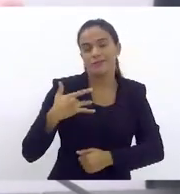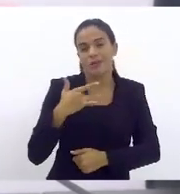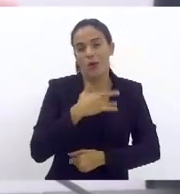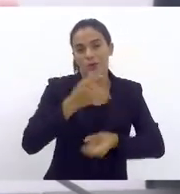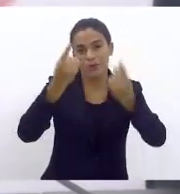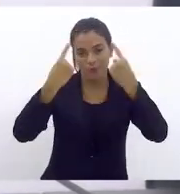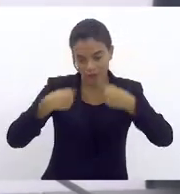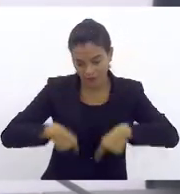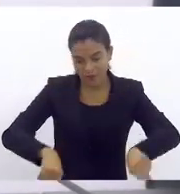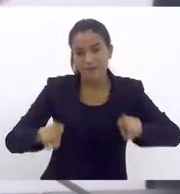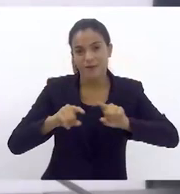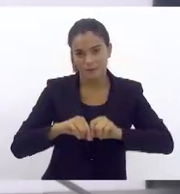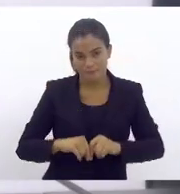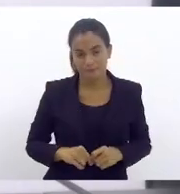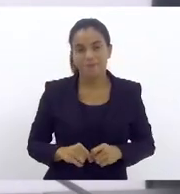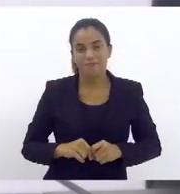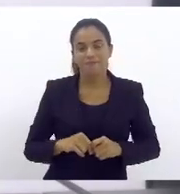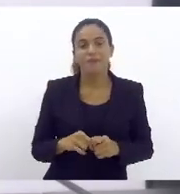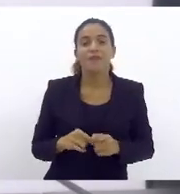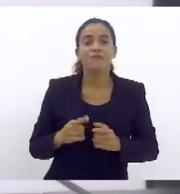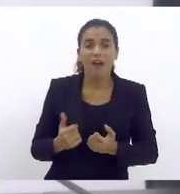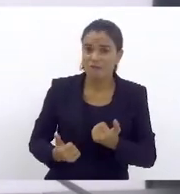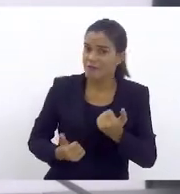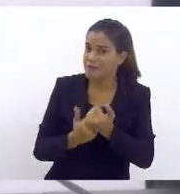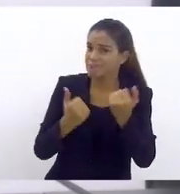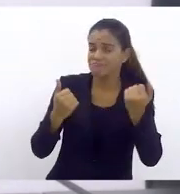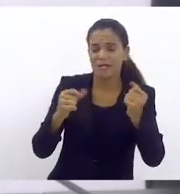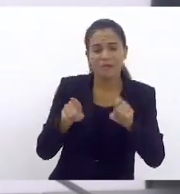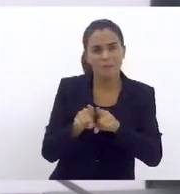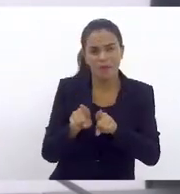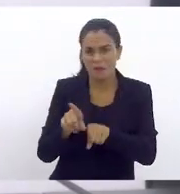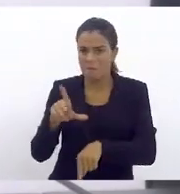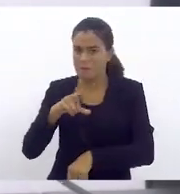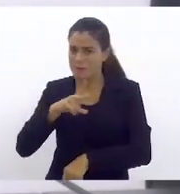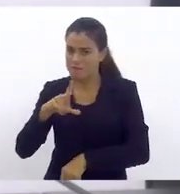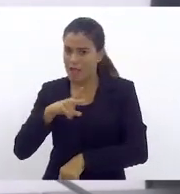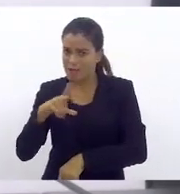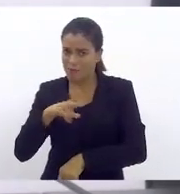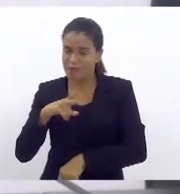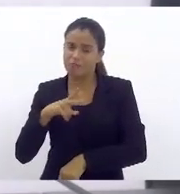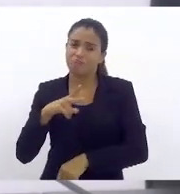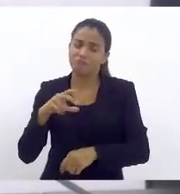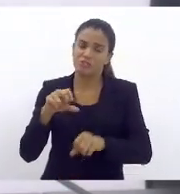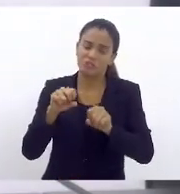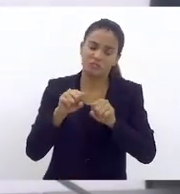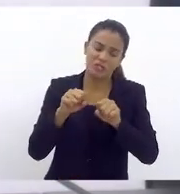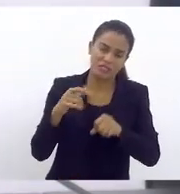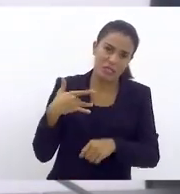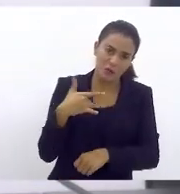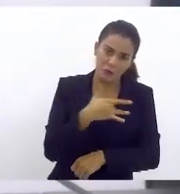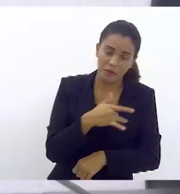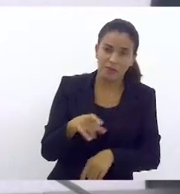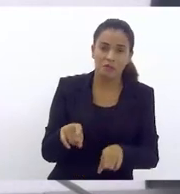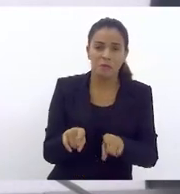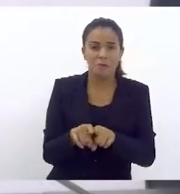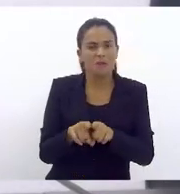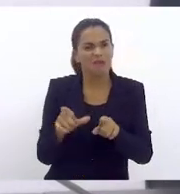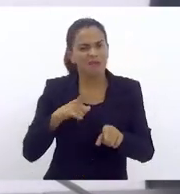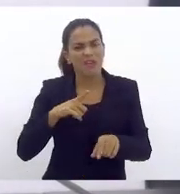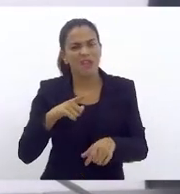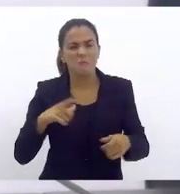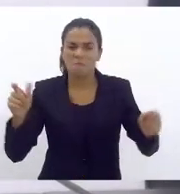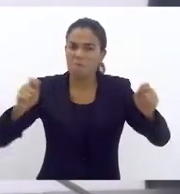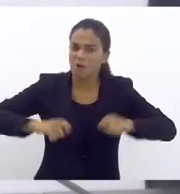e claro que vai negociar o sistema de saúde como um todo não apenas o setor privado mas o setor público ou seja há um grande potencial do Brasil